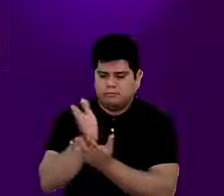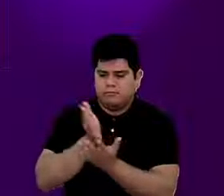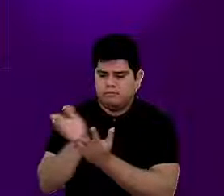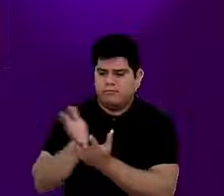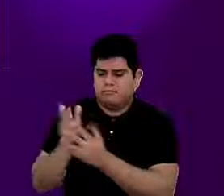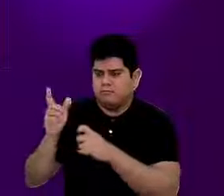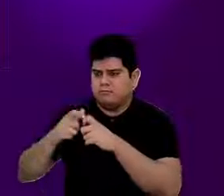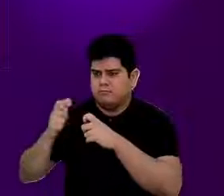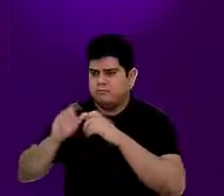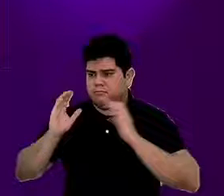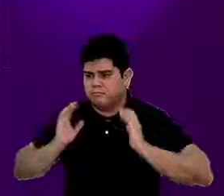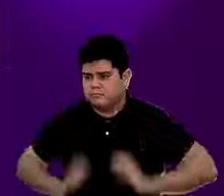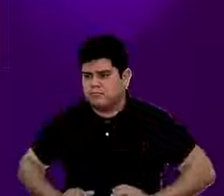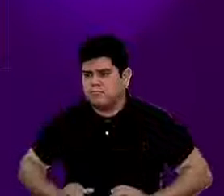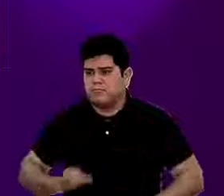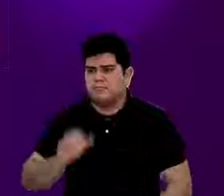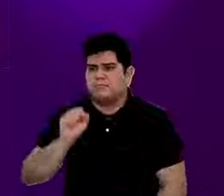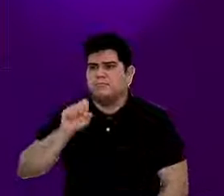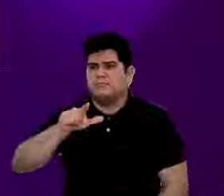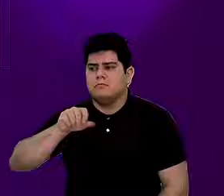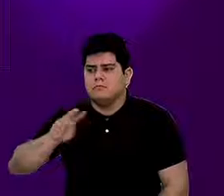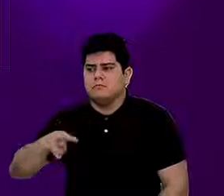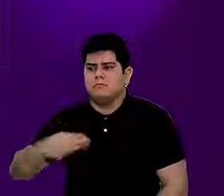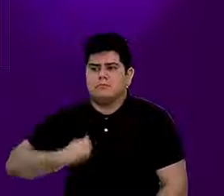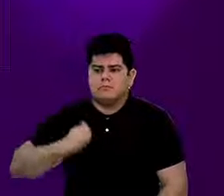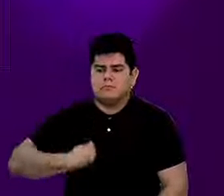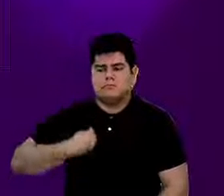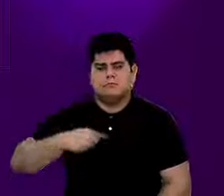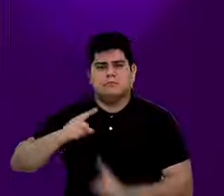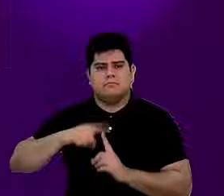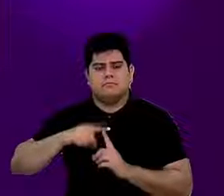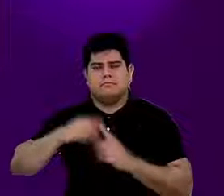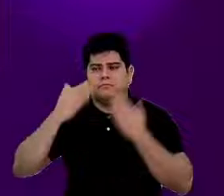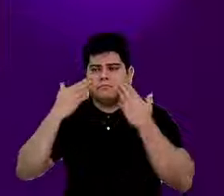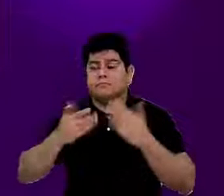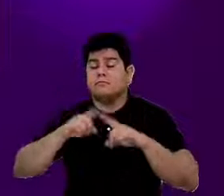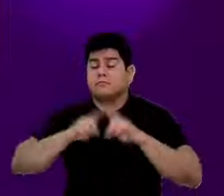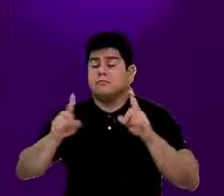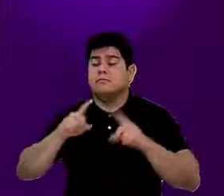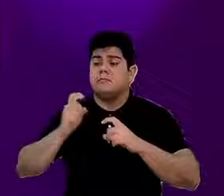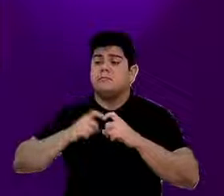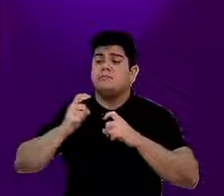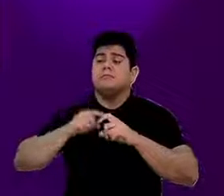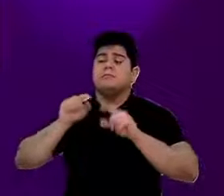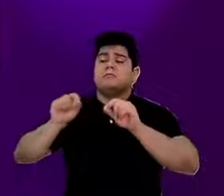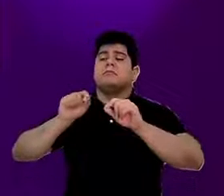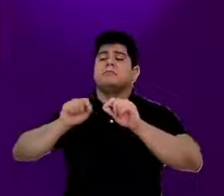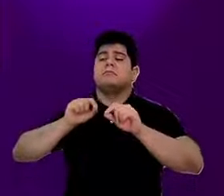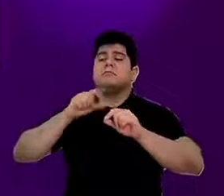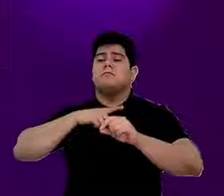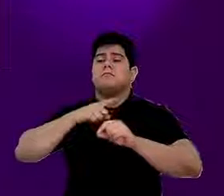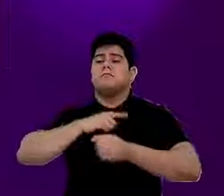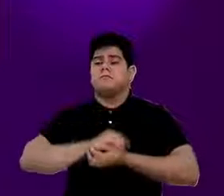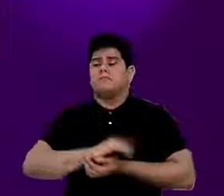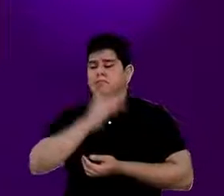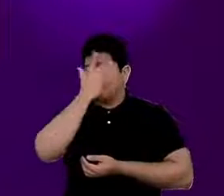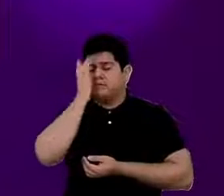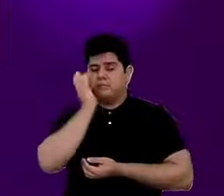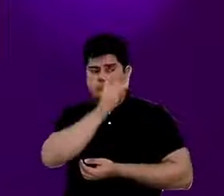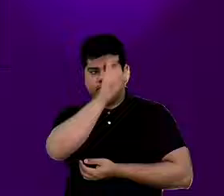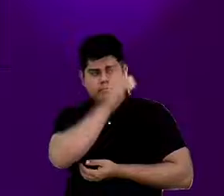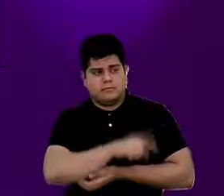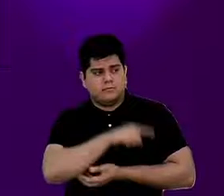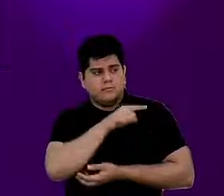comportamental, slow medicine, medicina do estilo de vida, medicina baseada em evidência, mas que remetem àquela pessoa que nós estamos